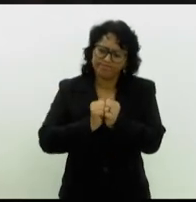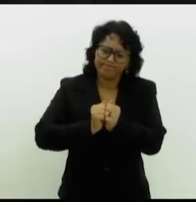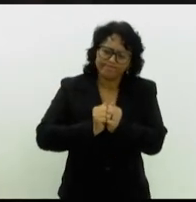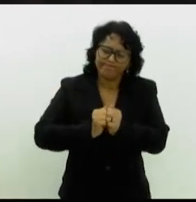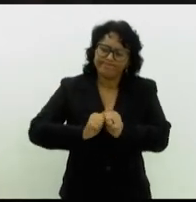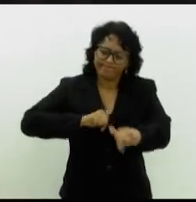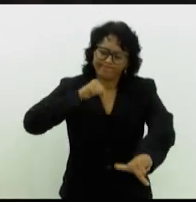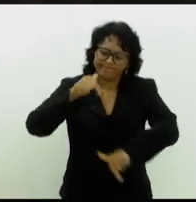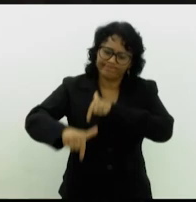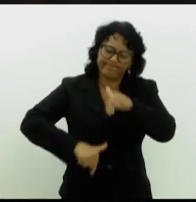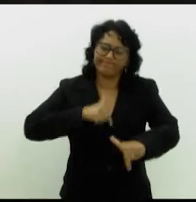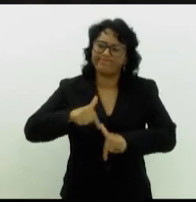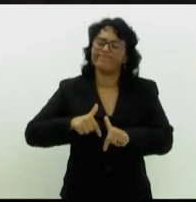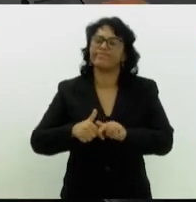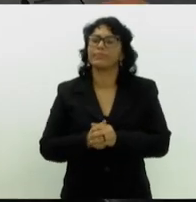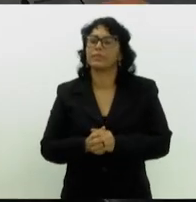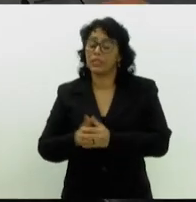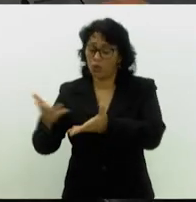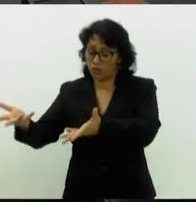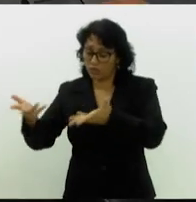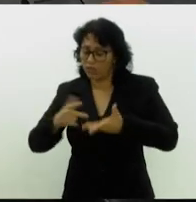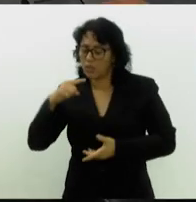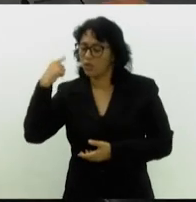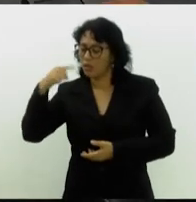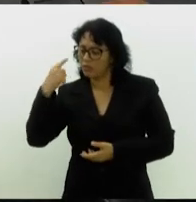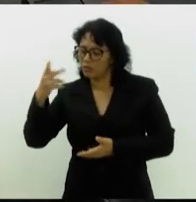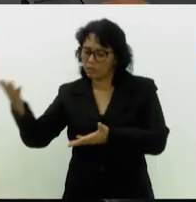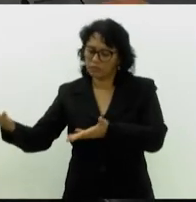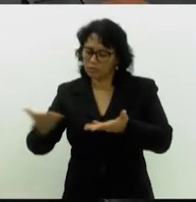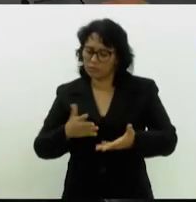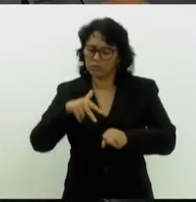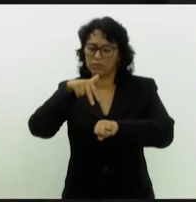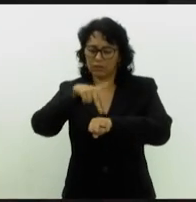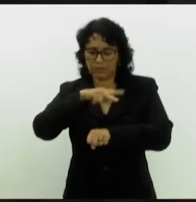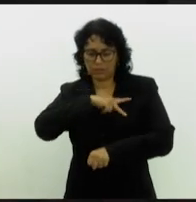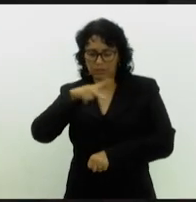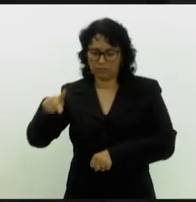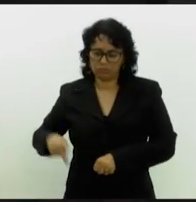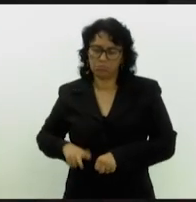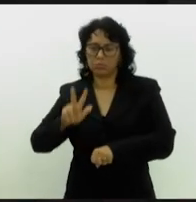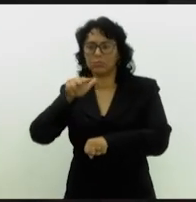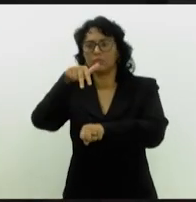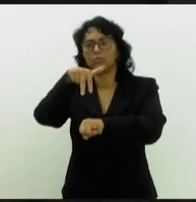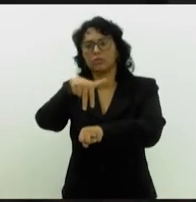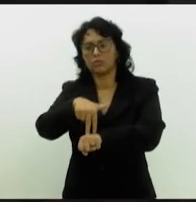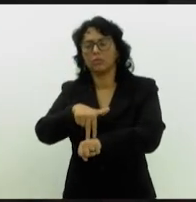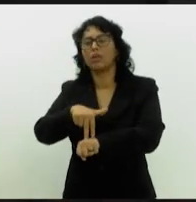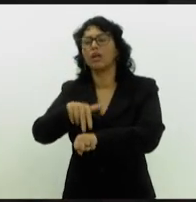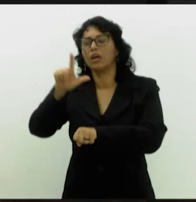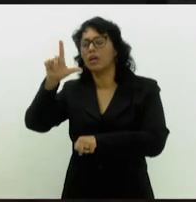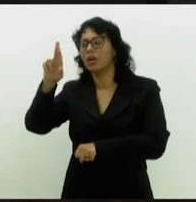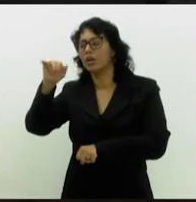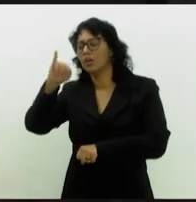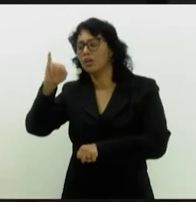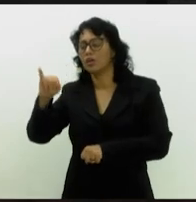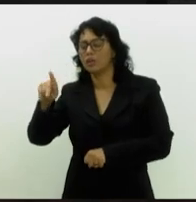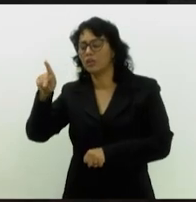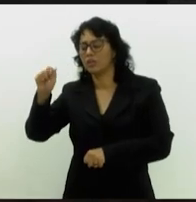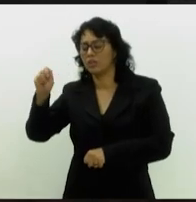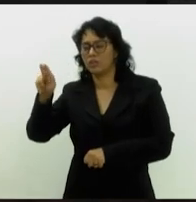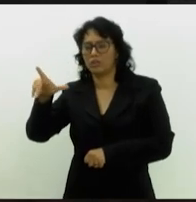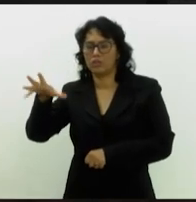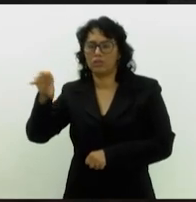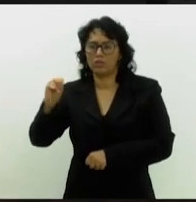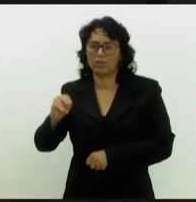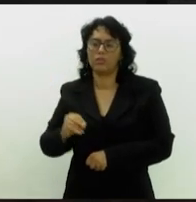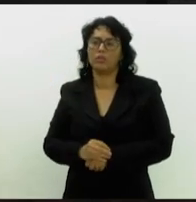junto gostaria de convidar o deputado para assumir aqui a presidência pro Deputado Lu Paulo fazer uso da por